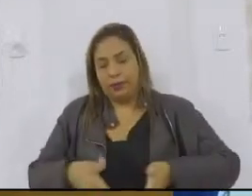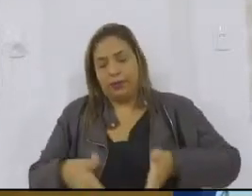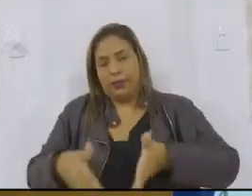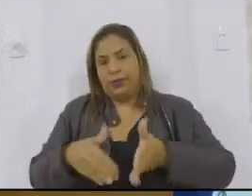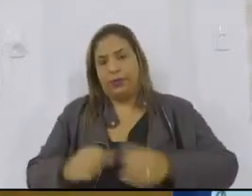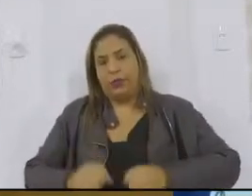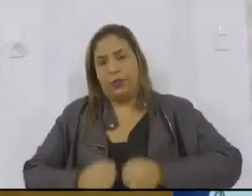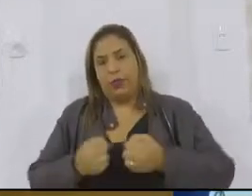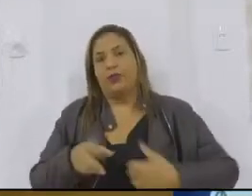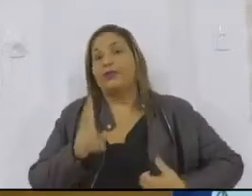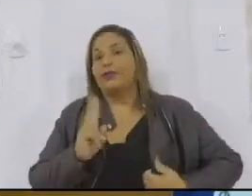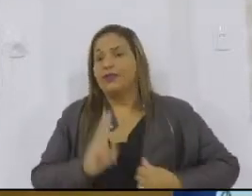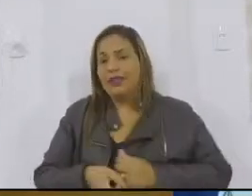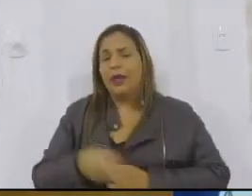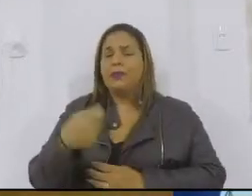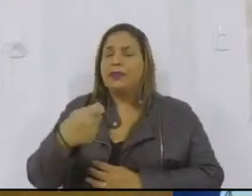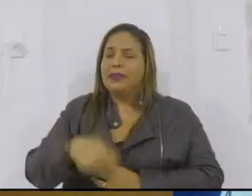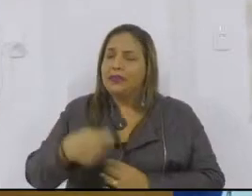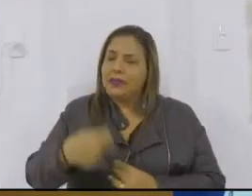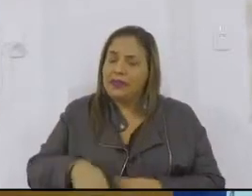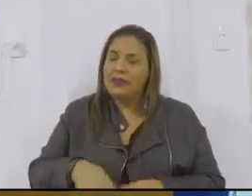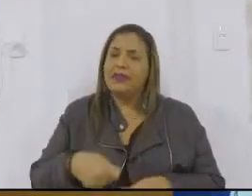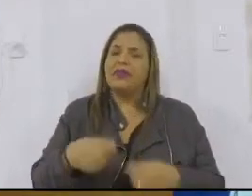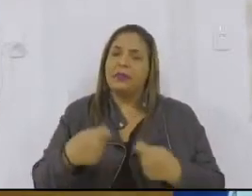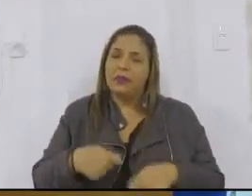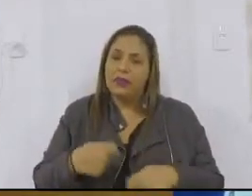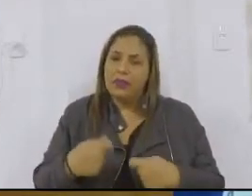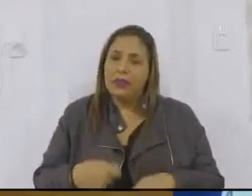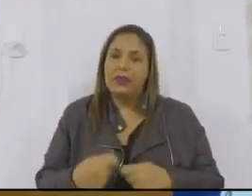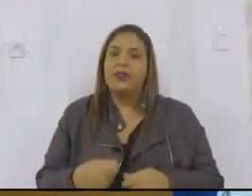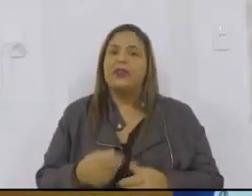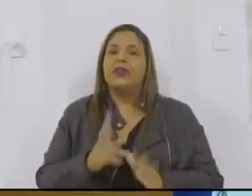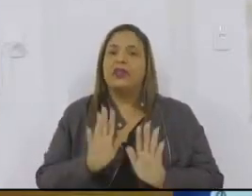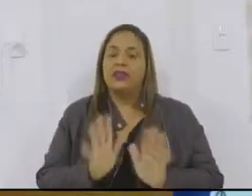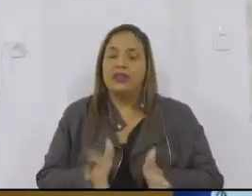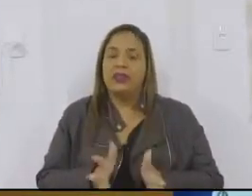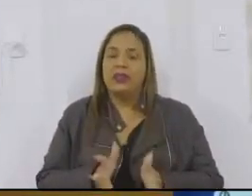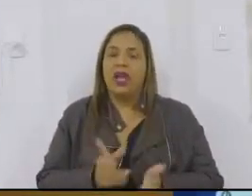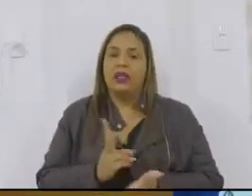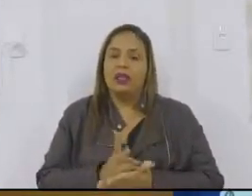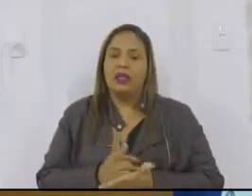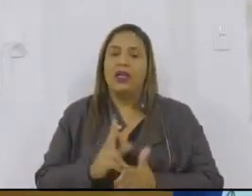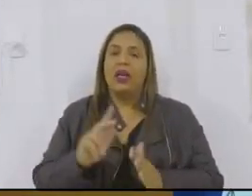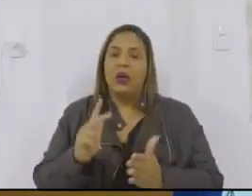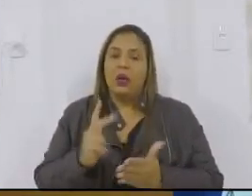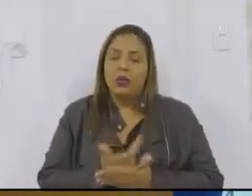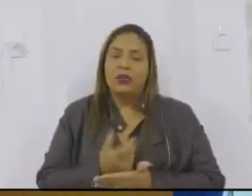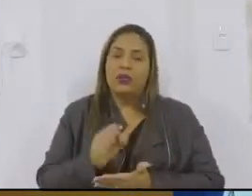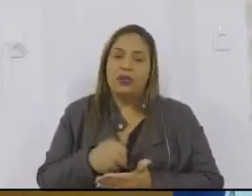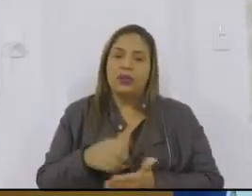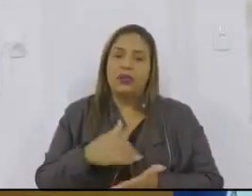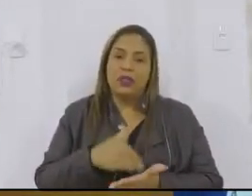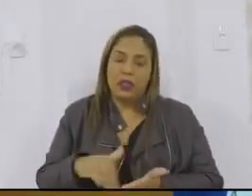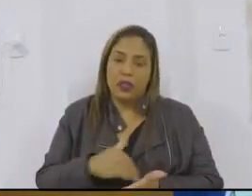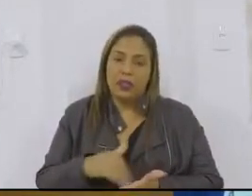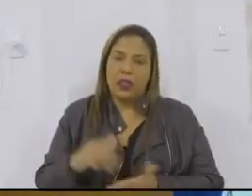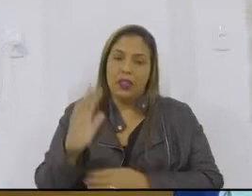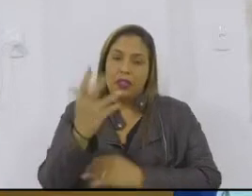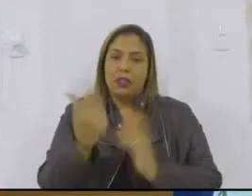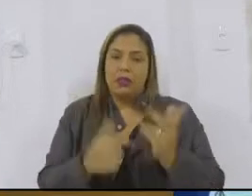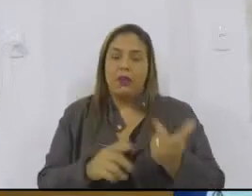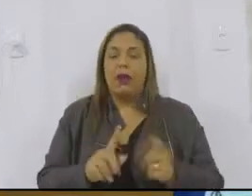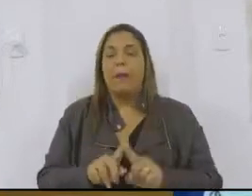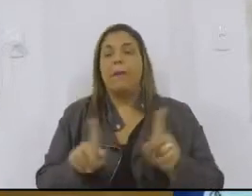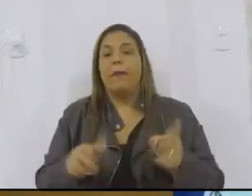ação rotineira, né, que já está acontecendo na Secretaria de Meio Ambiente, e eu quero só formalizar